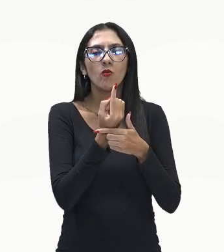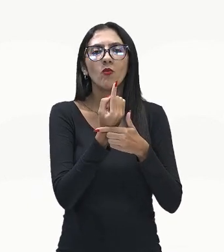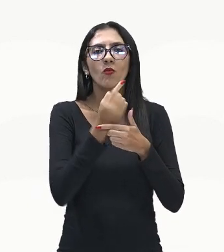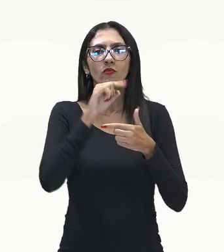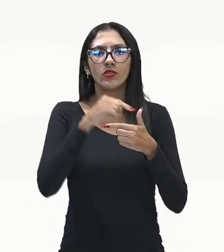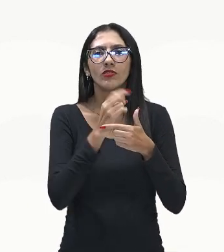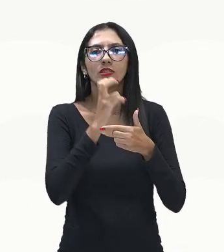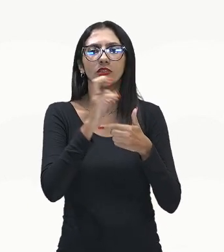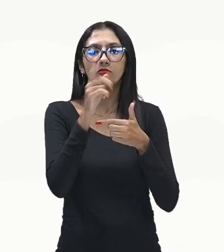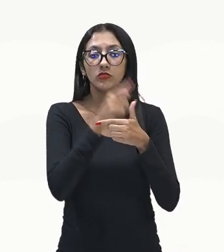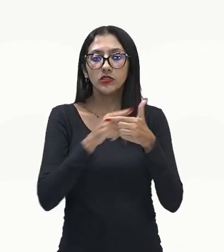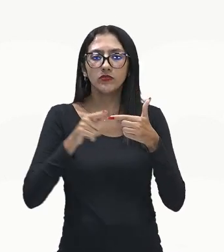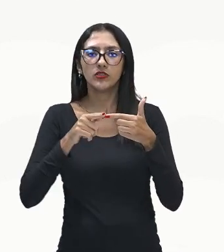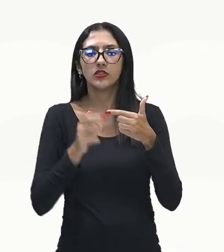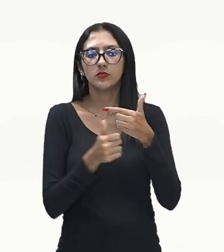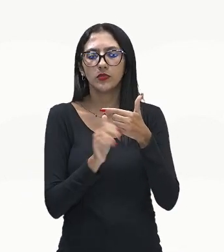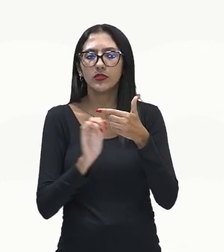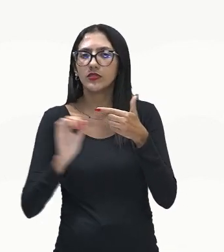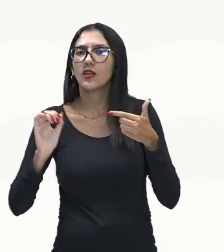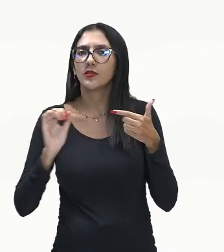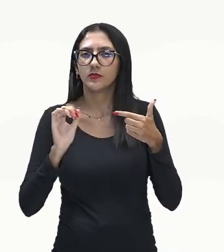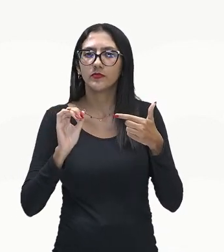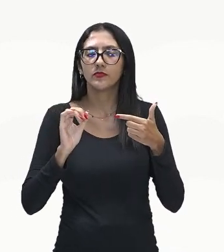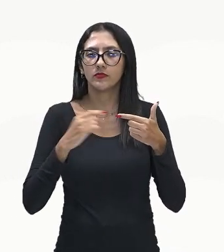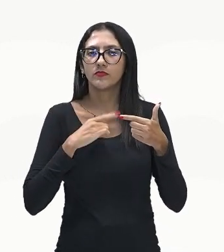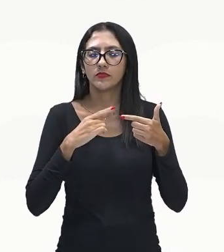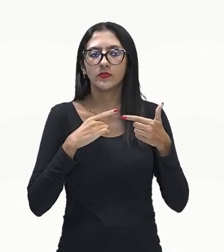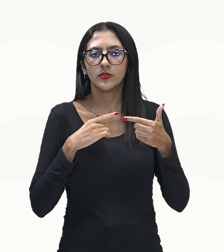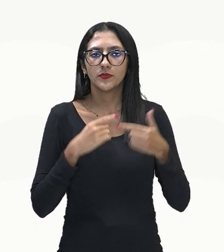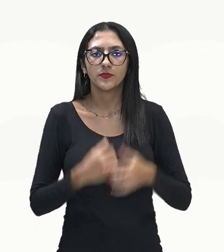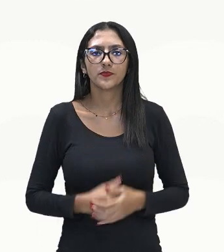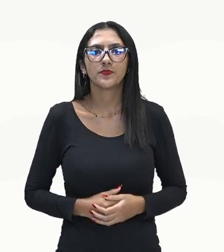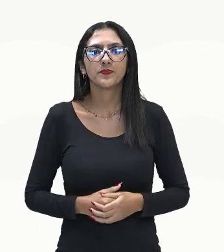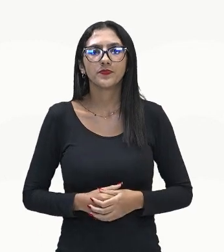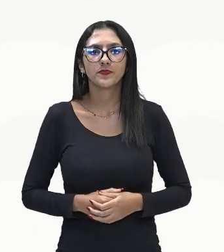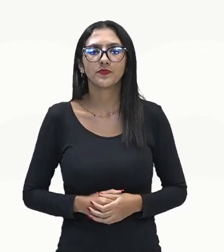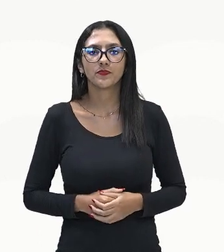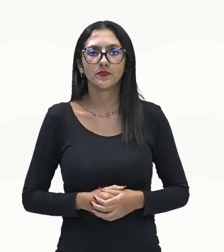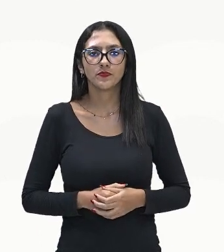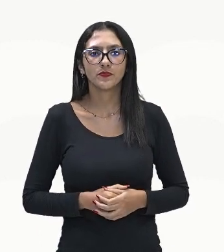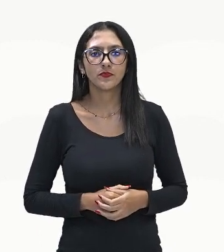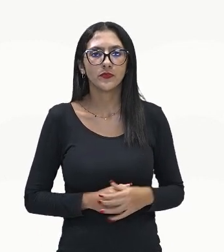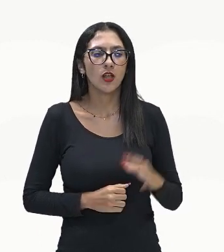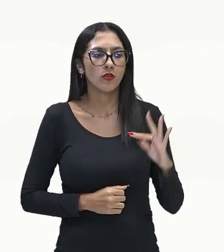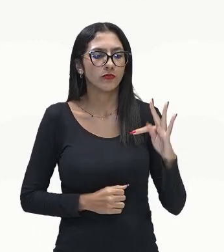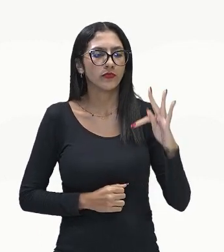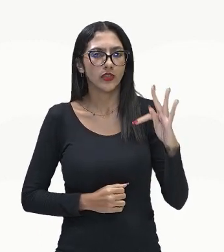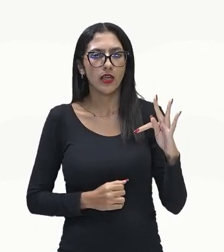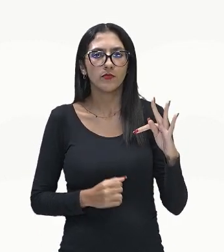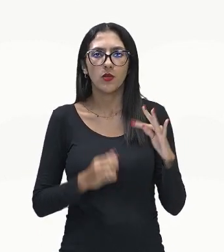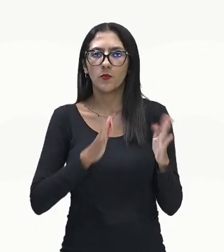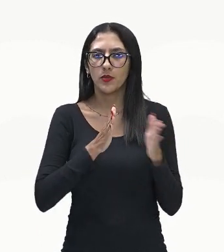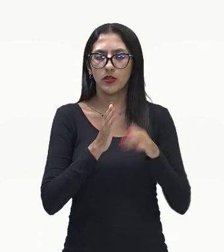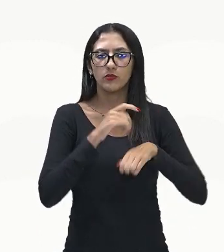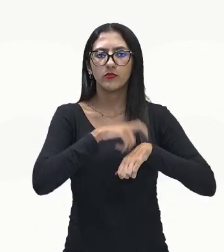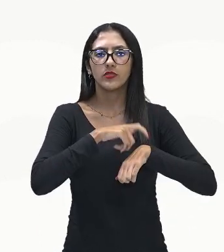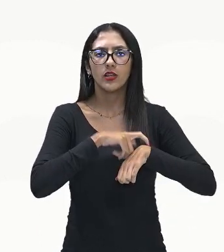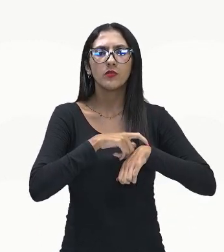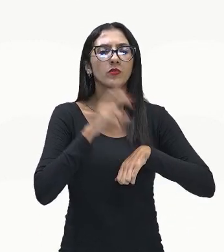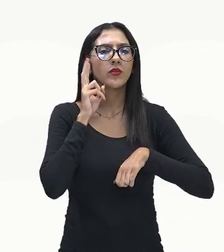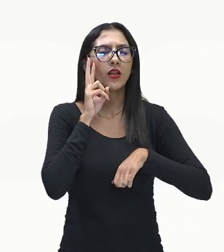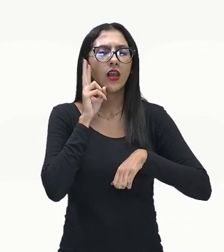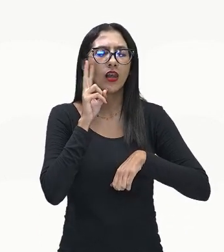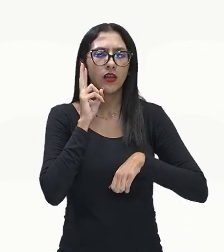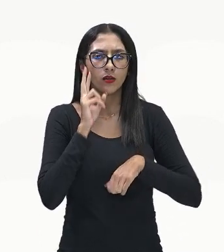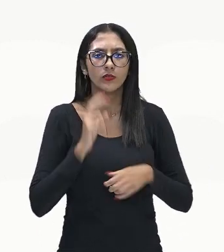1,5%, tá? Transformado para decimal. E o nosso período de tempo, que era em 3